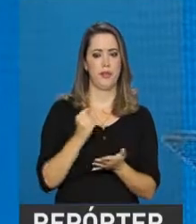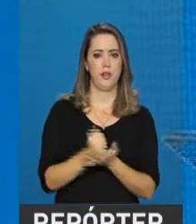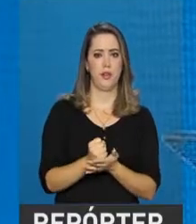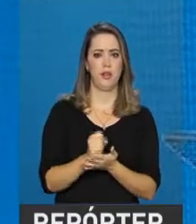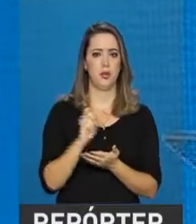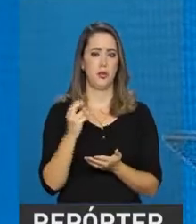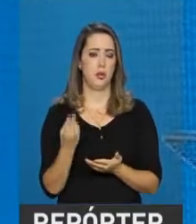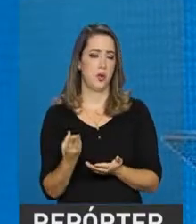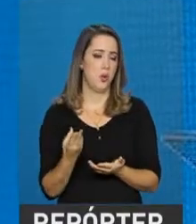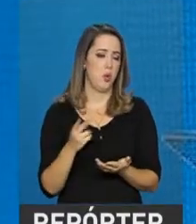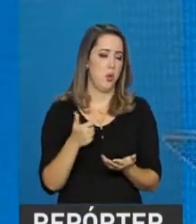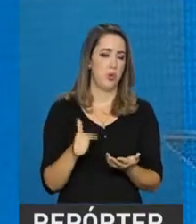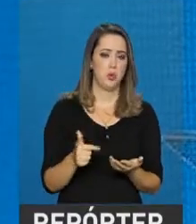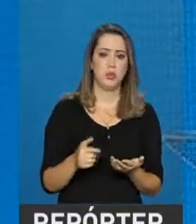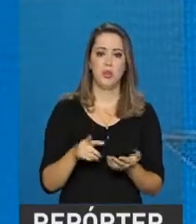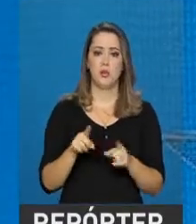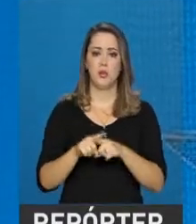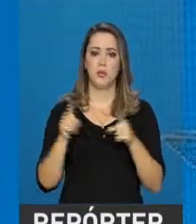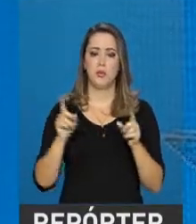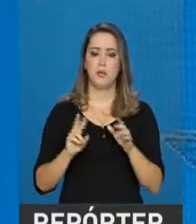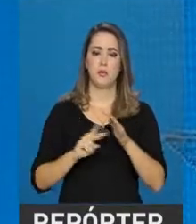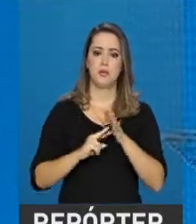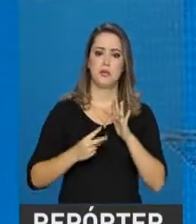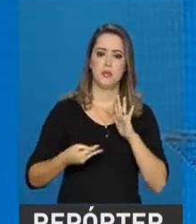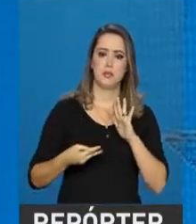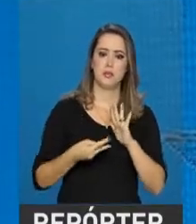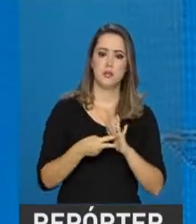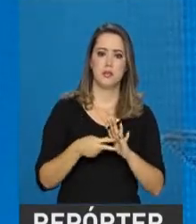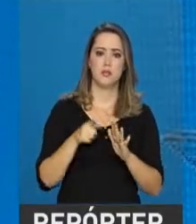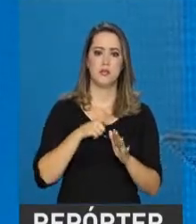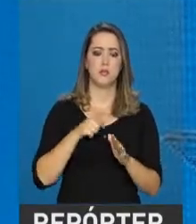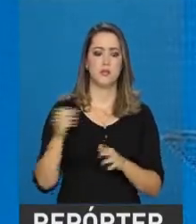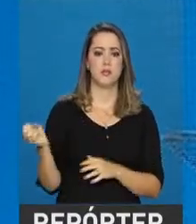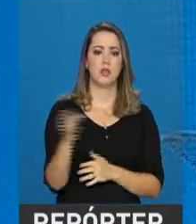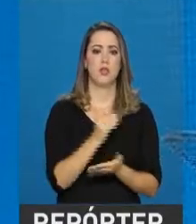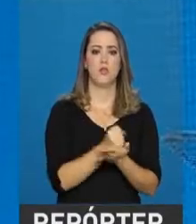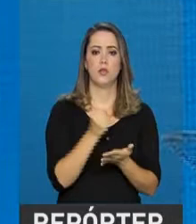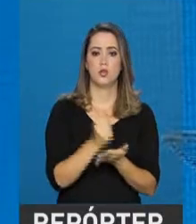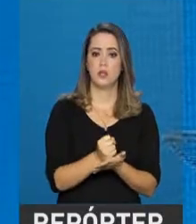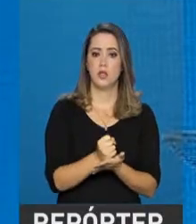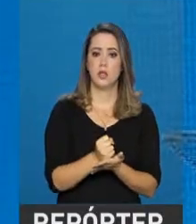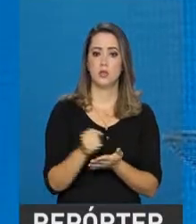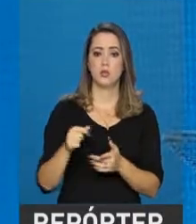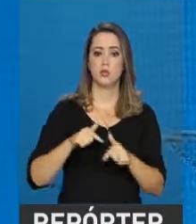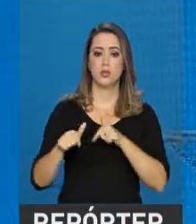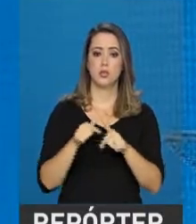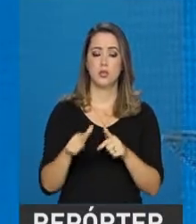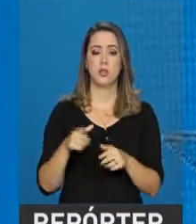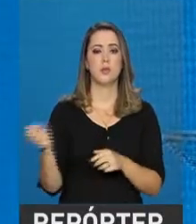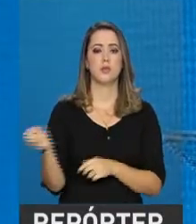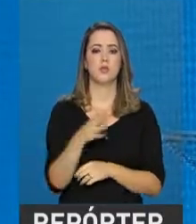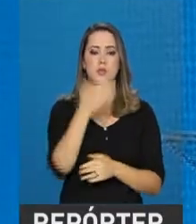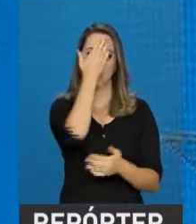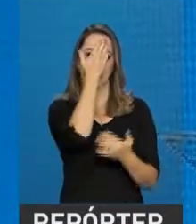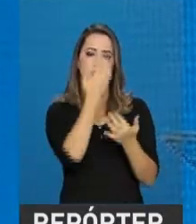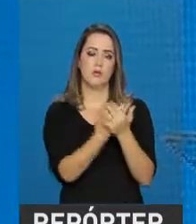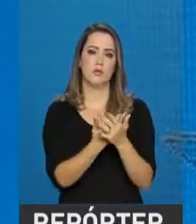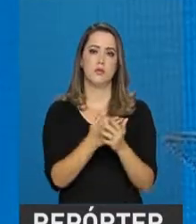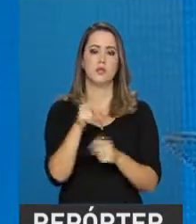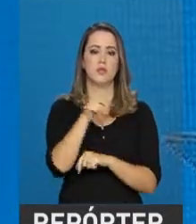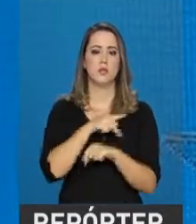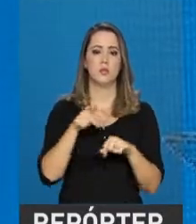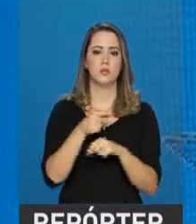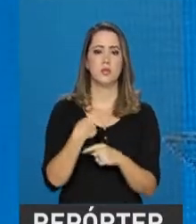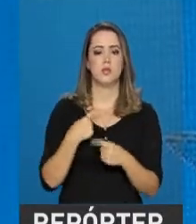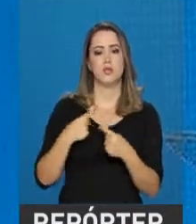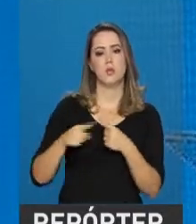ora não carteiras assinadas mas significando que se há novos postos de trabalho é porque a confiança no país eu sou contra